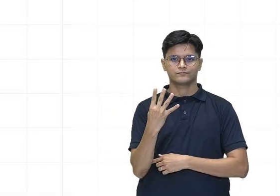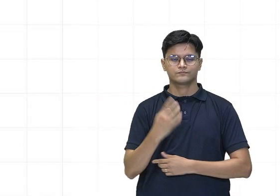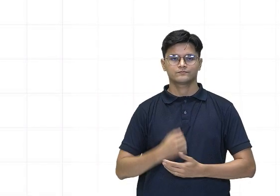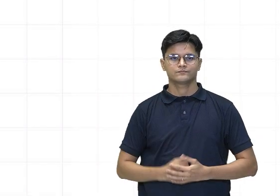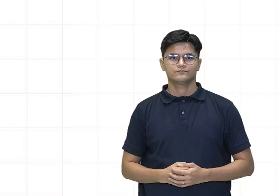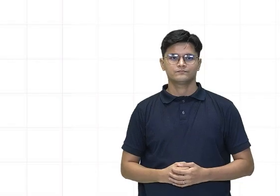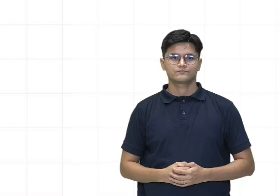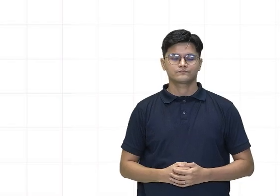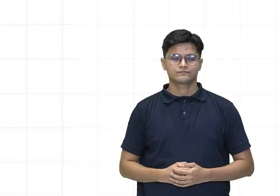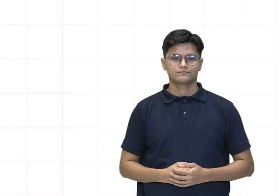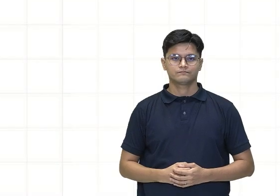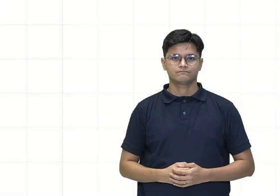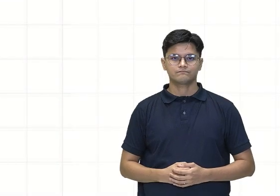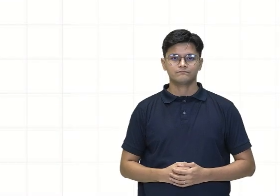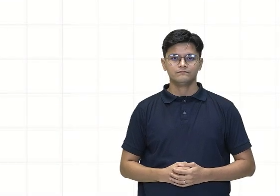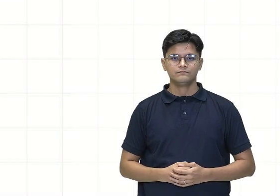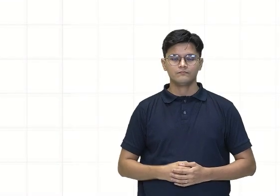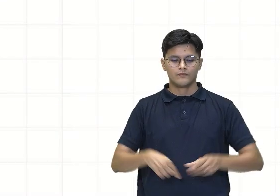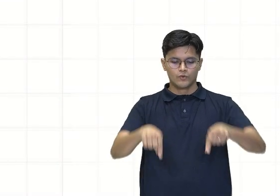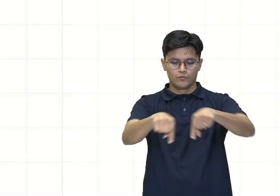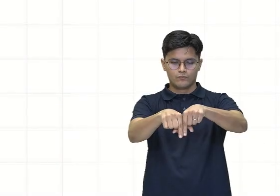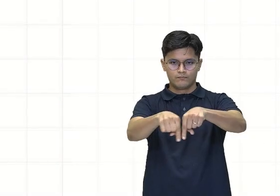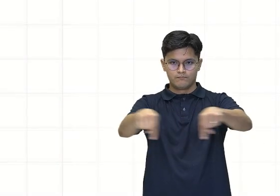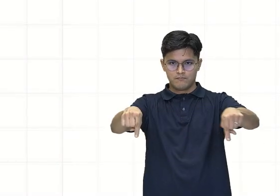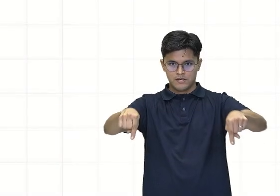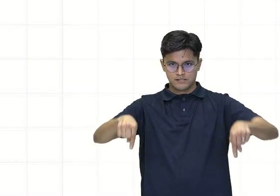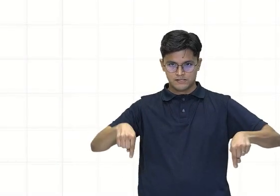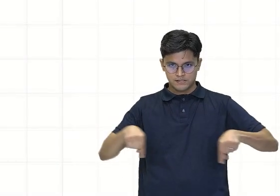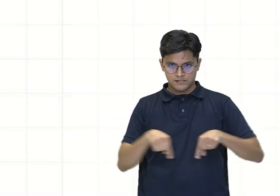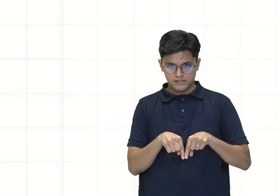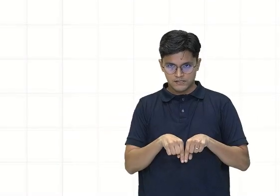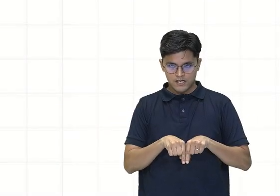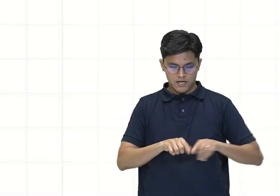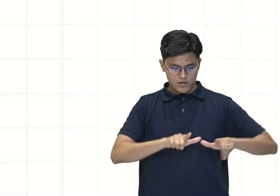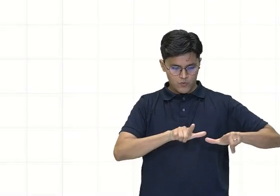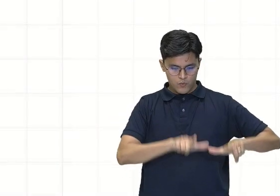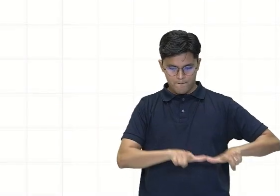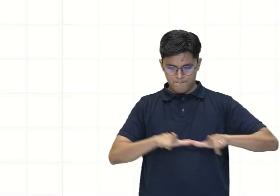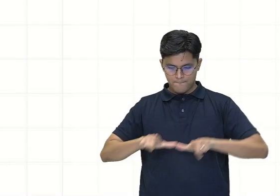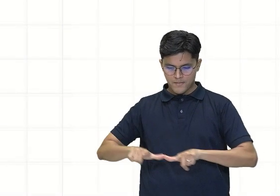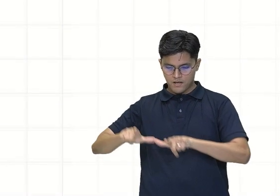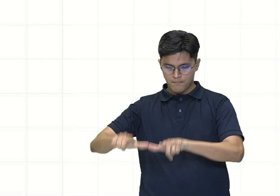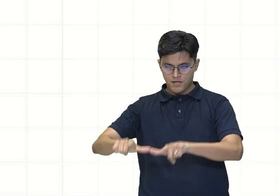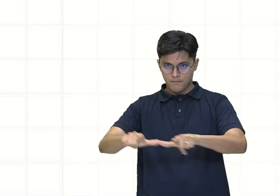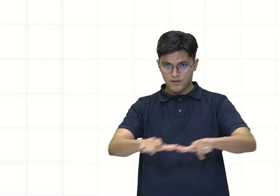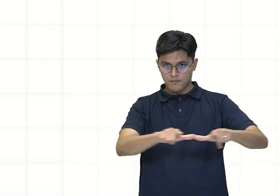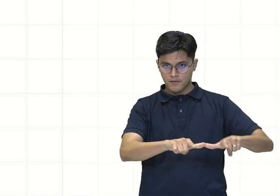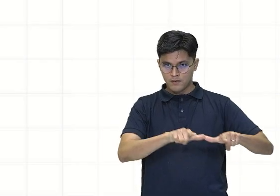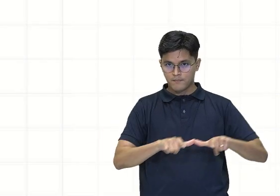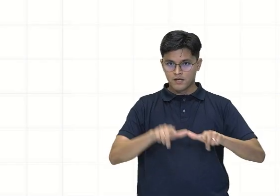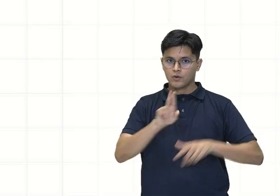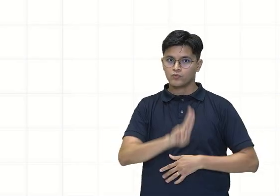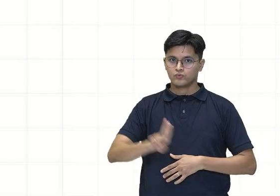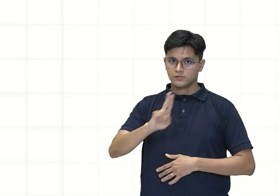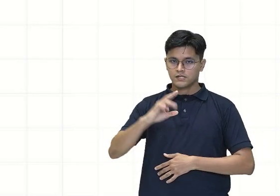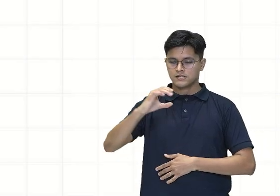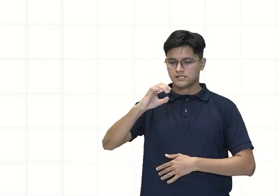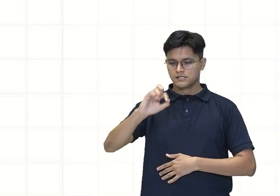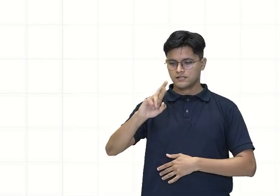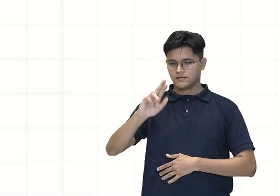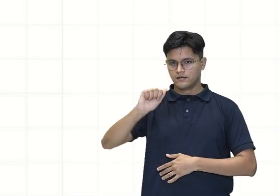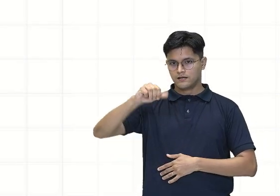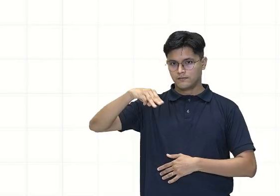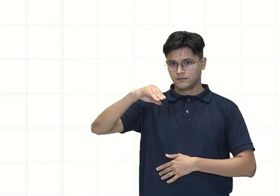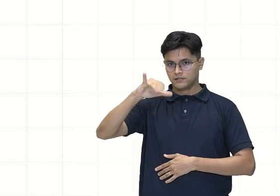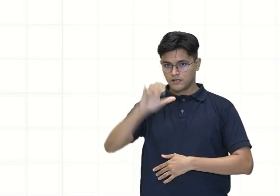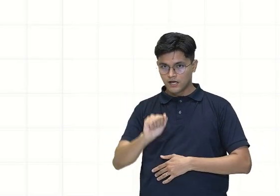O piso de uma sala está sendo coberto por cerâmica quadrada. Já foram